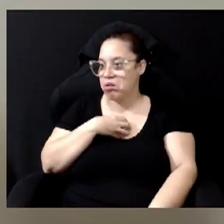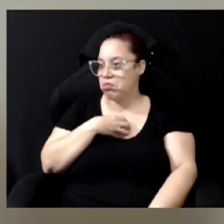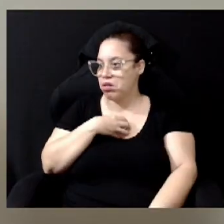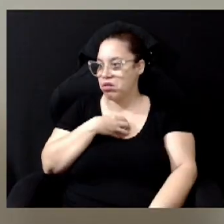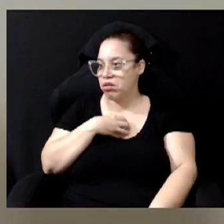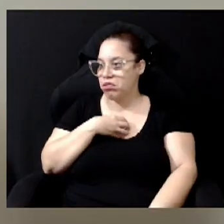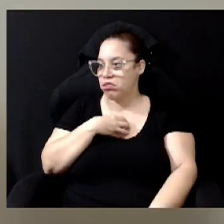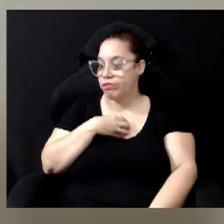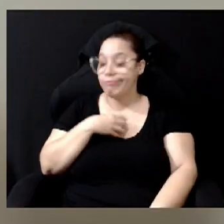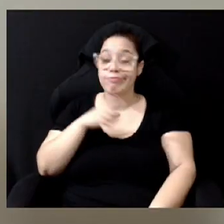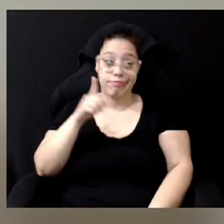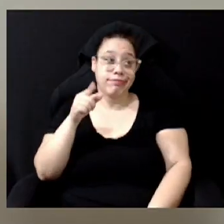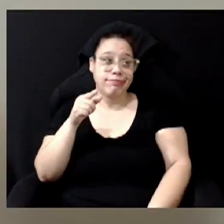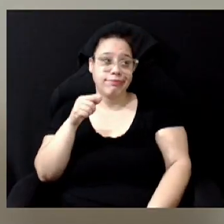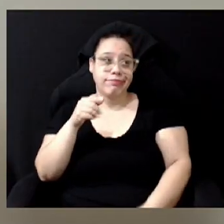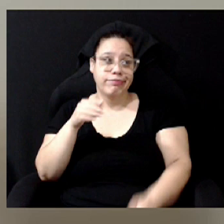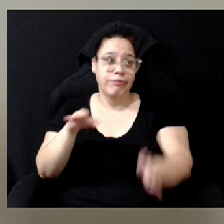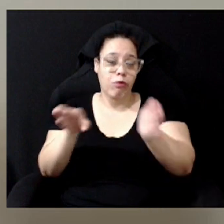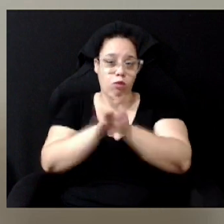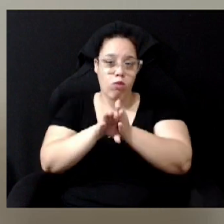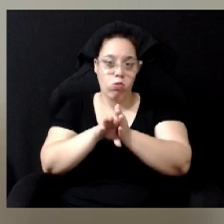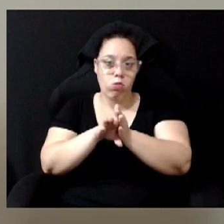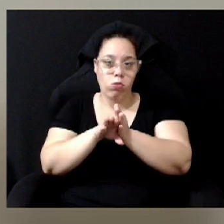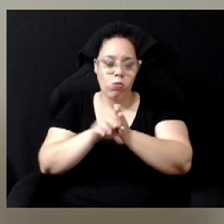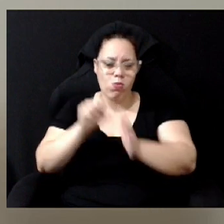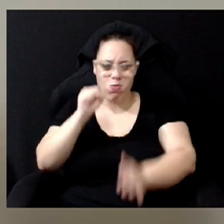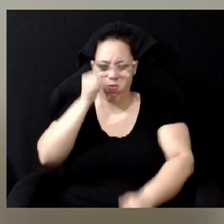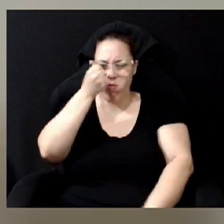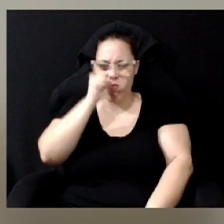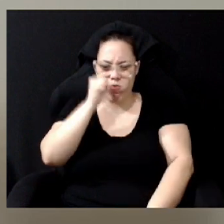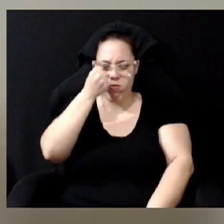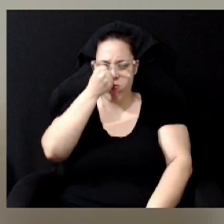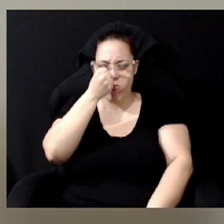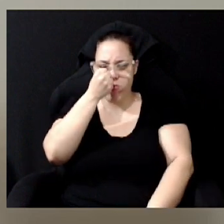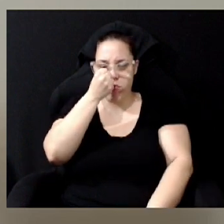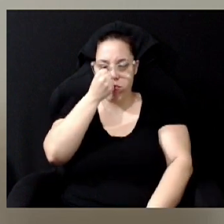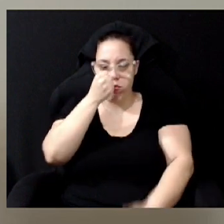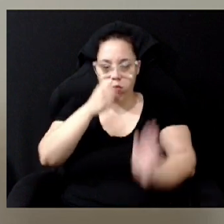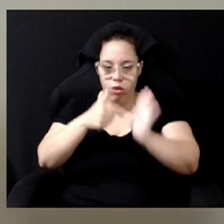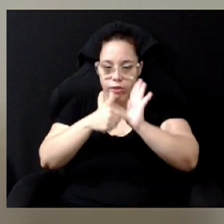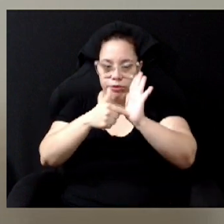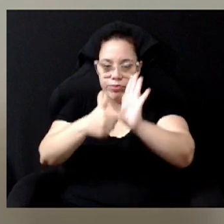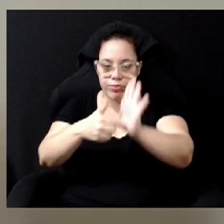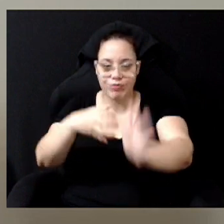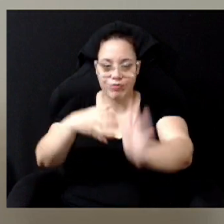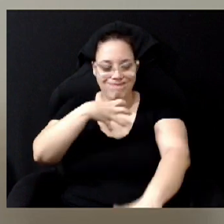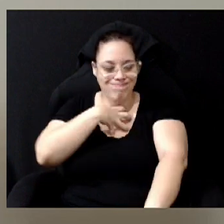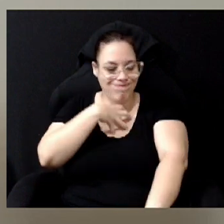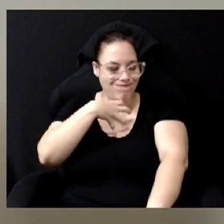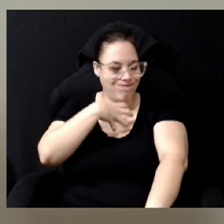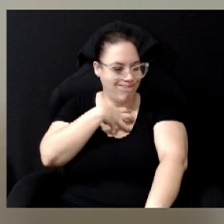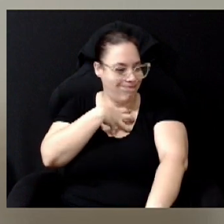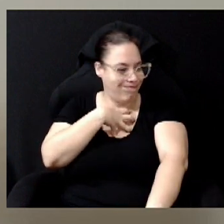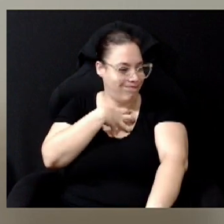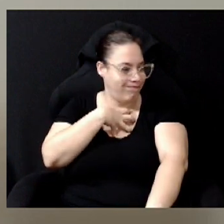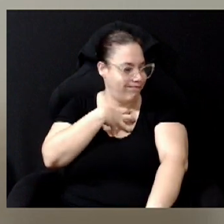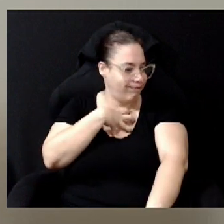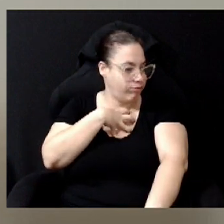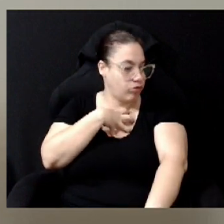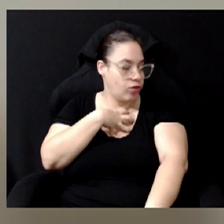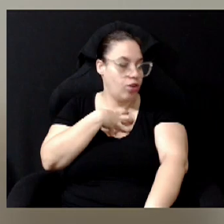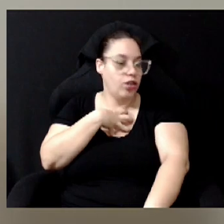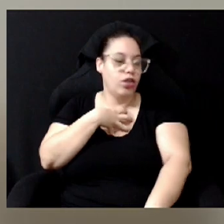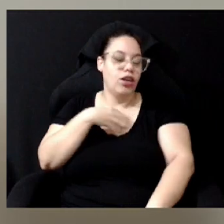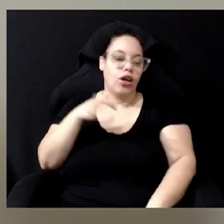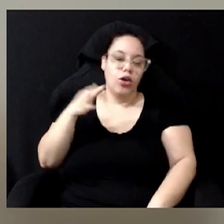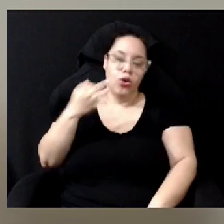Quando ela chega no seu estágio grave e passa a apresentar sintomas, quando a pessoa começa a ter dor no peito